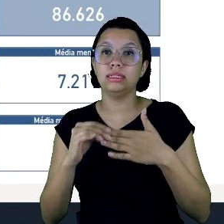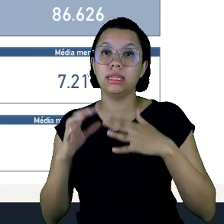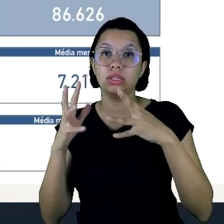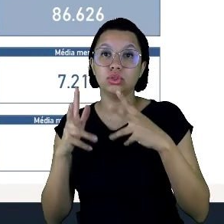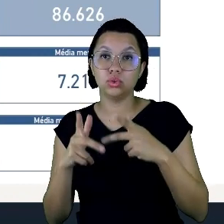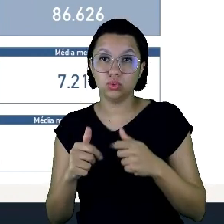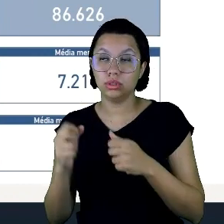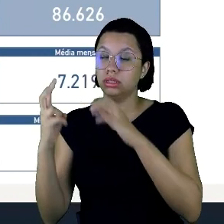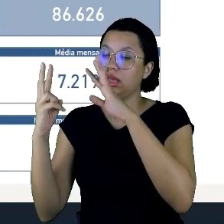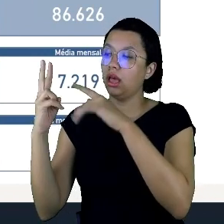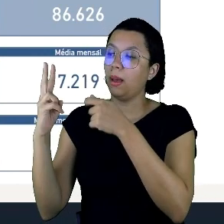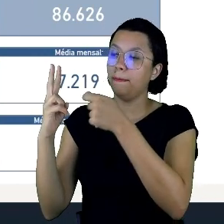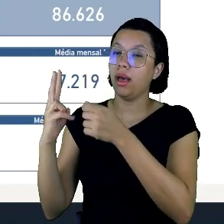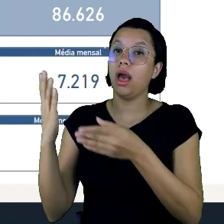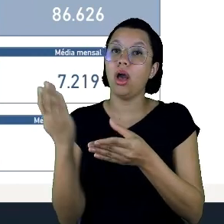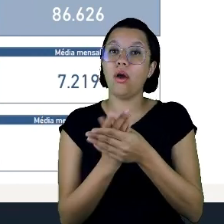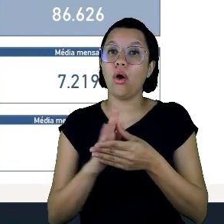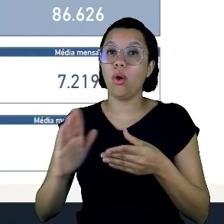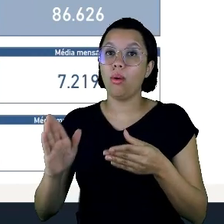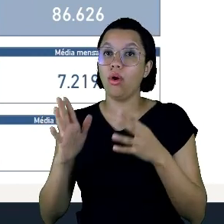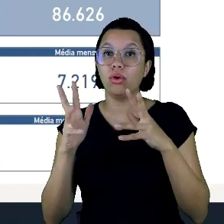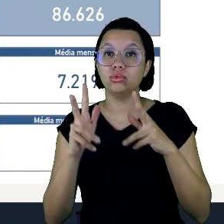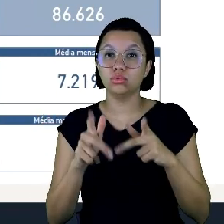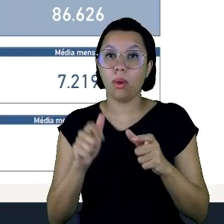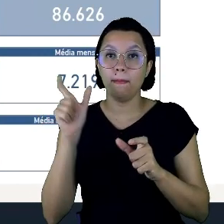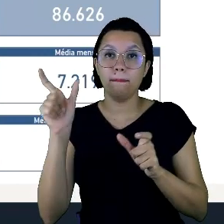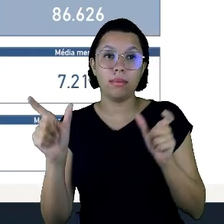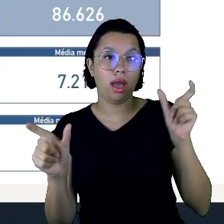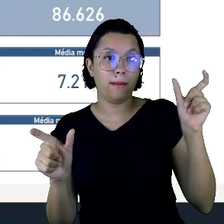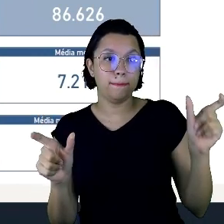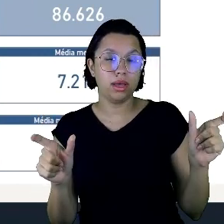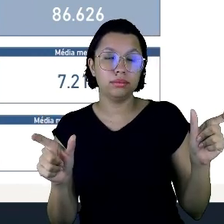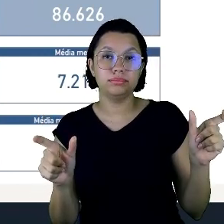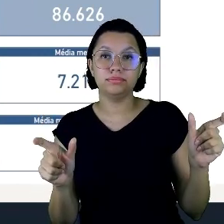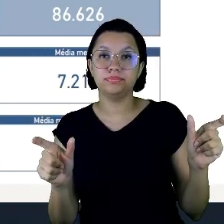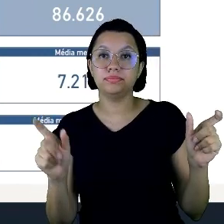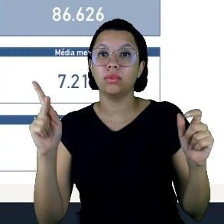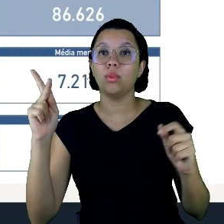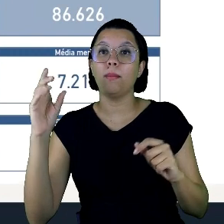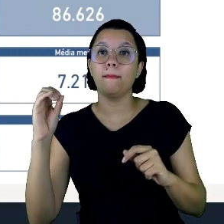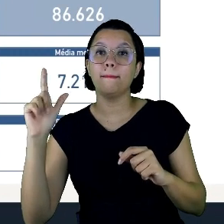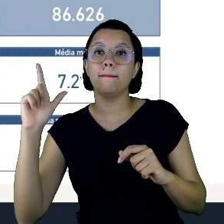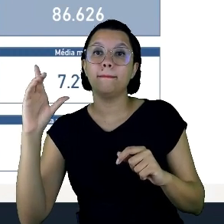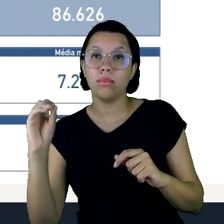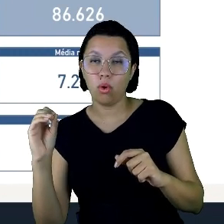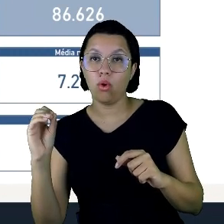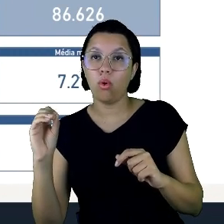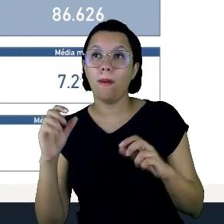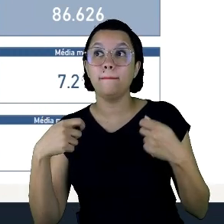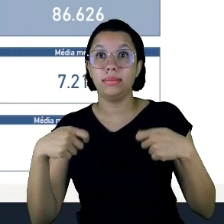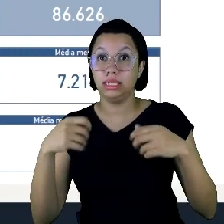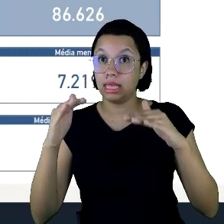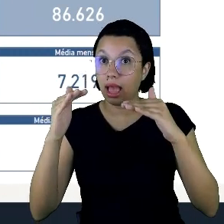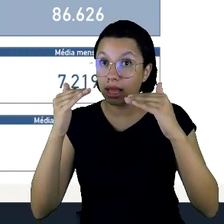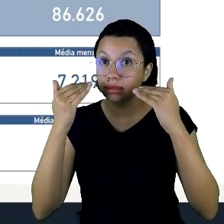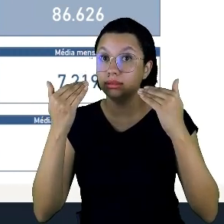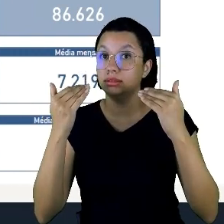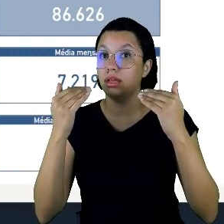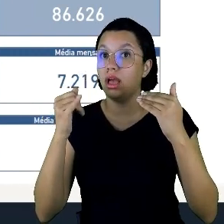nas partes, ele está trazendo todas as partes do processo e todos os polos. Então,